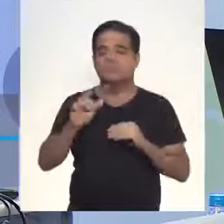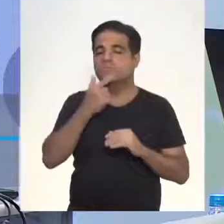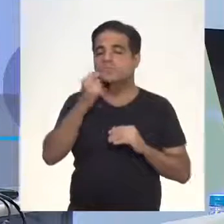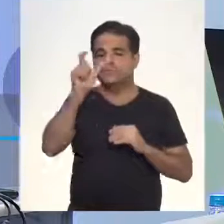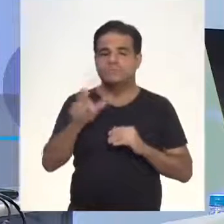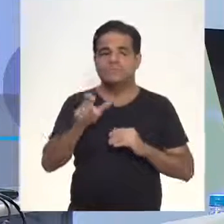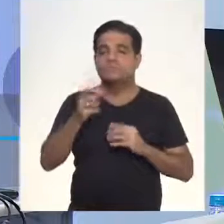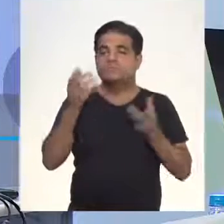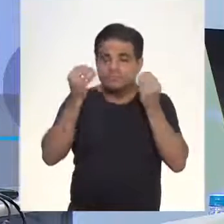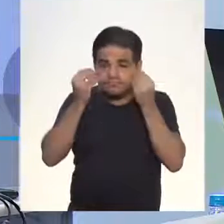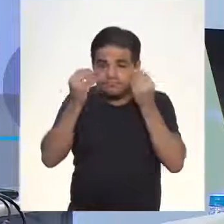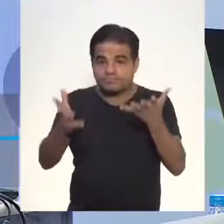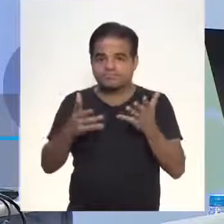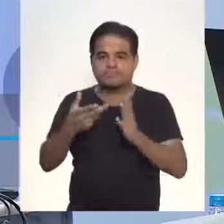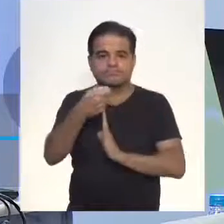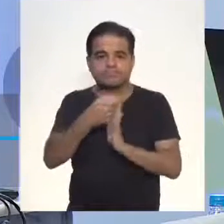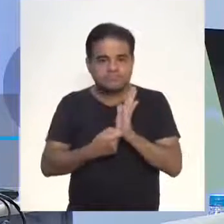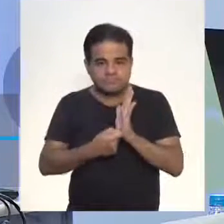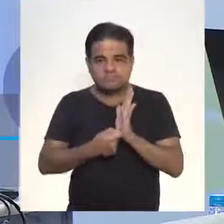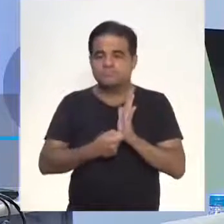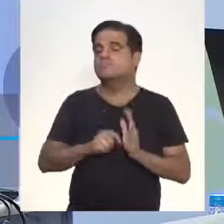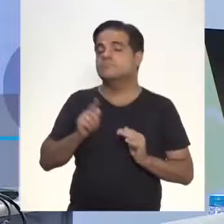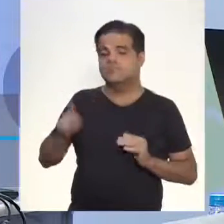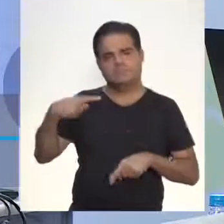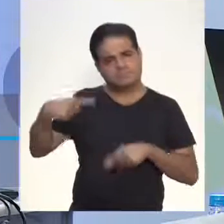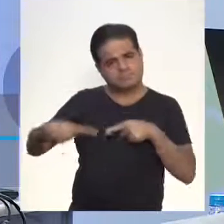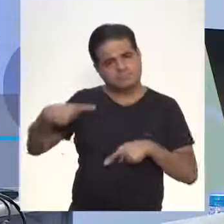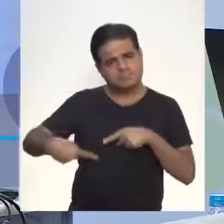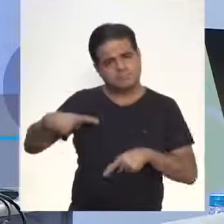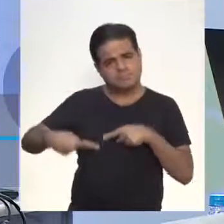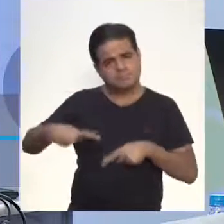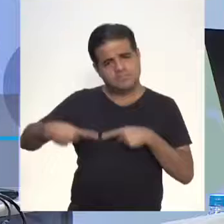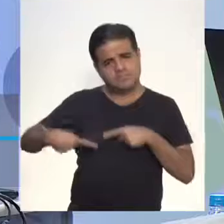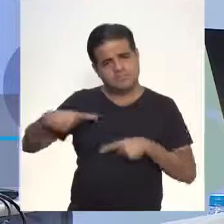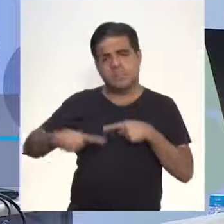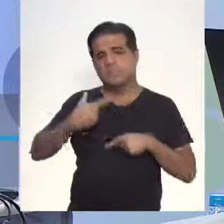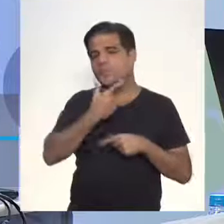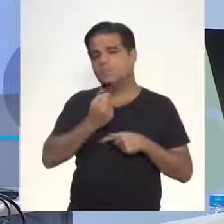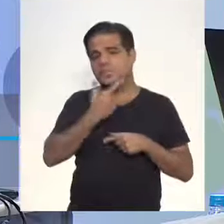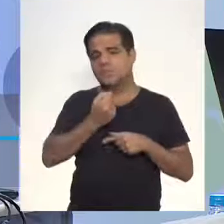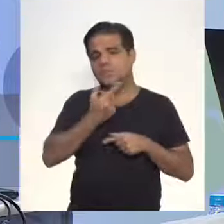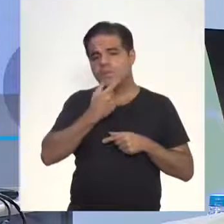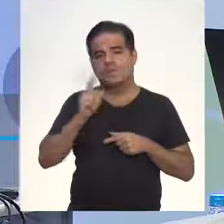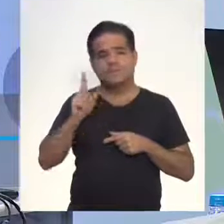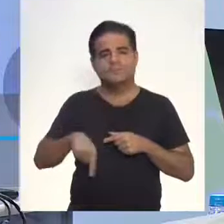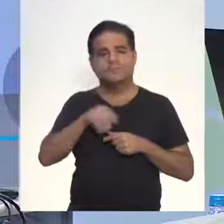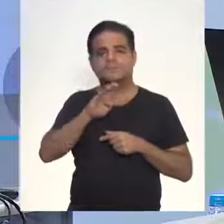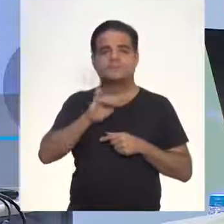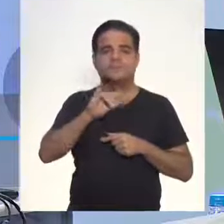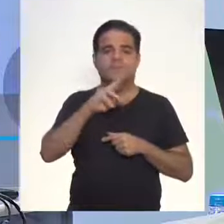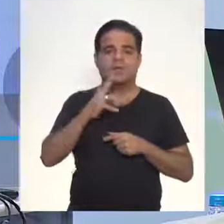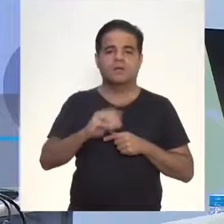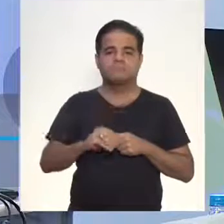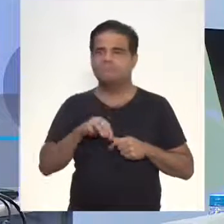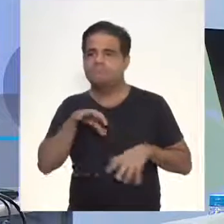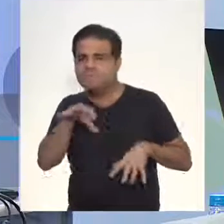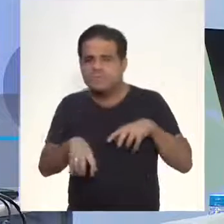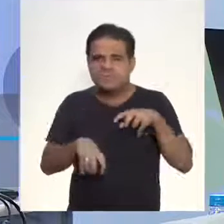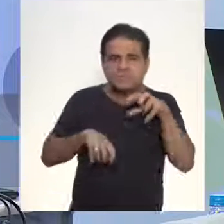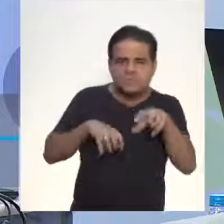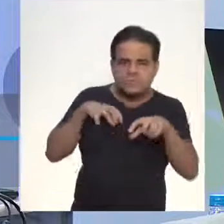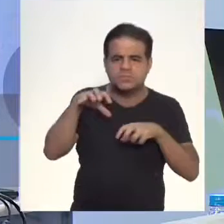quis manifestar, mas que não escreveu. No caso, esse debate sobre a questão do homem, né, ser o bicho que está ali com